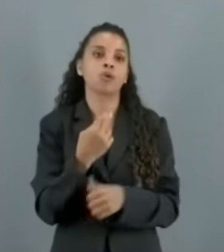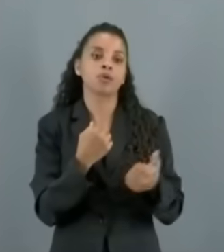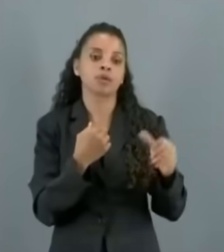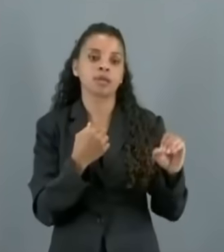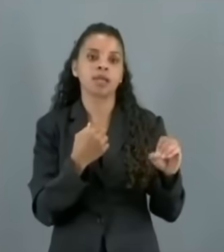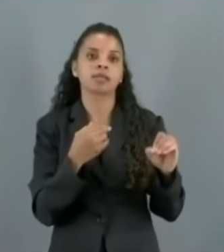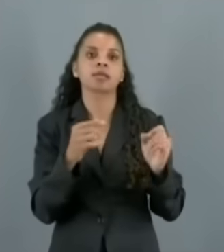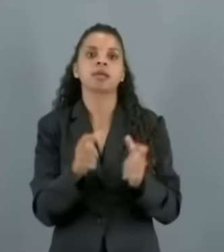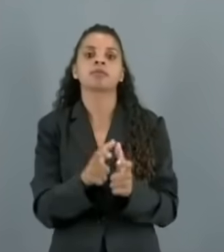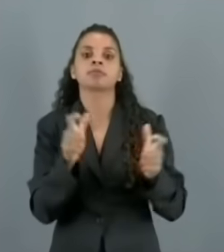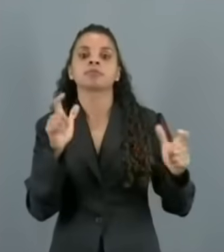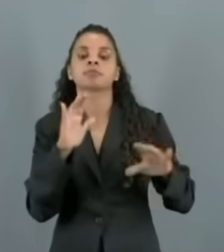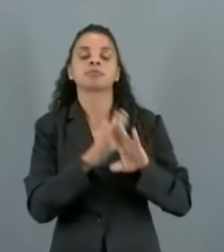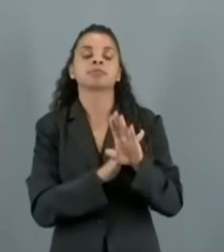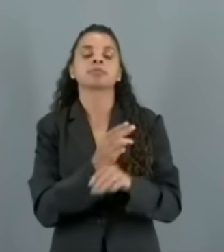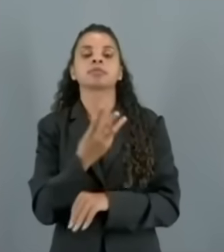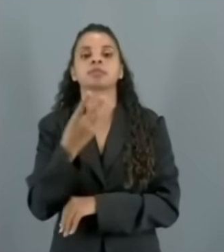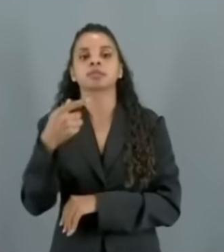para 37.